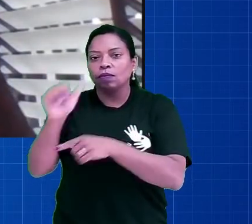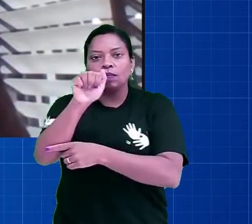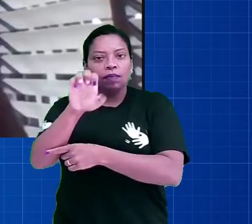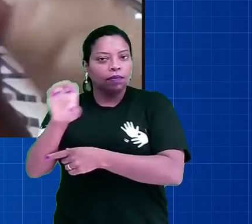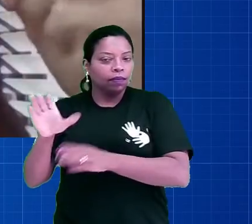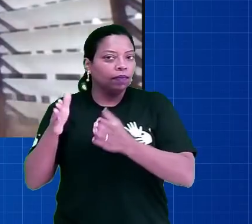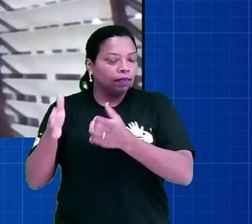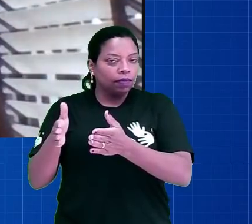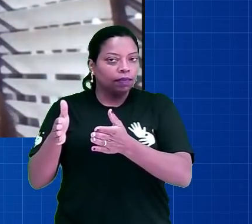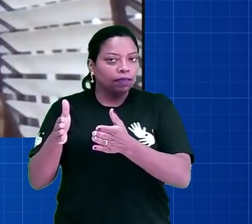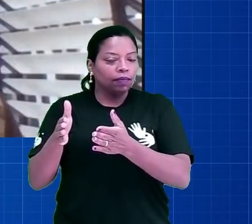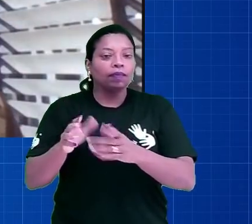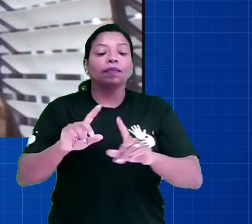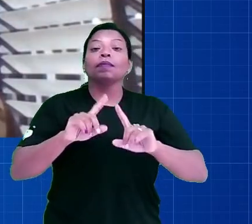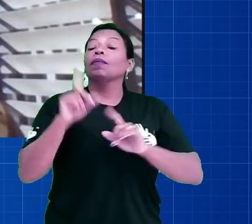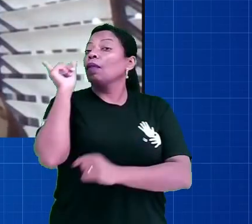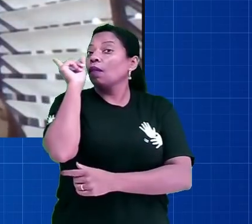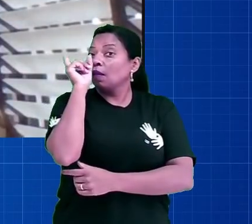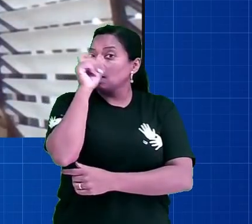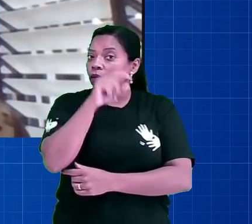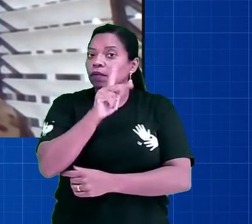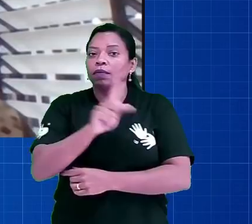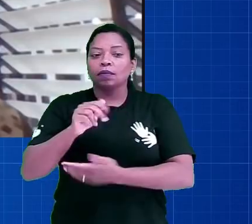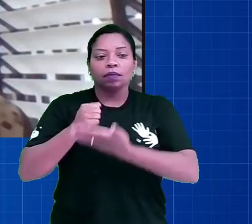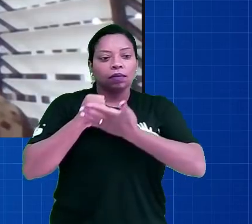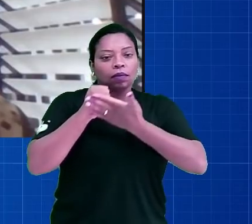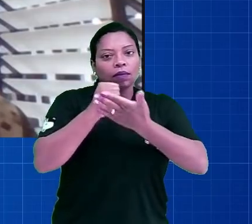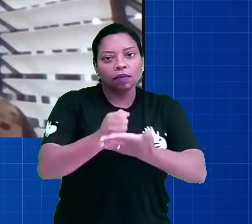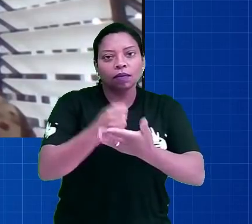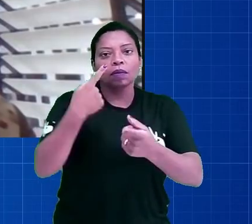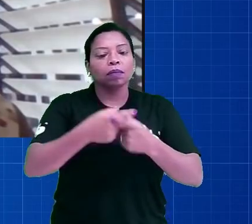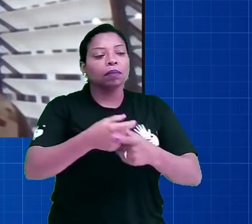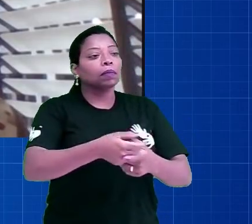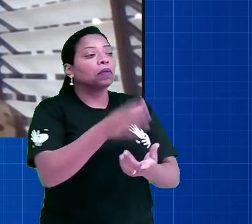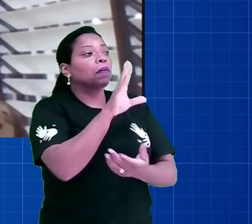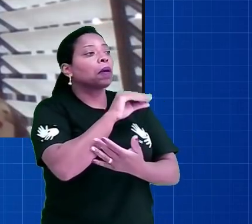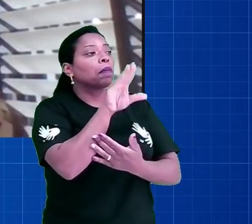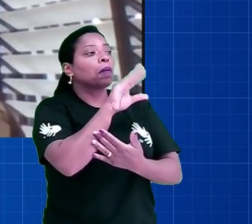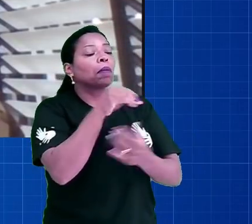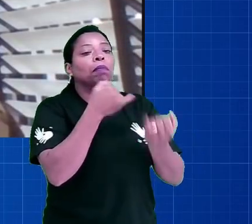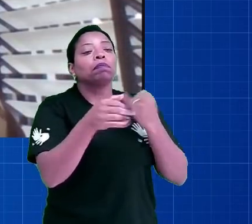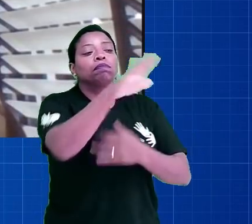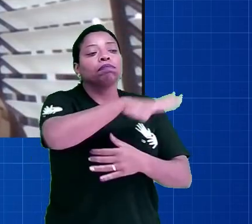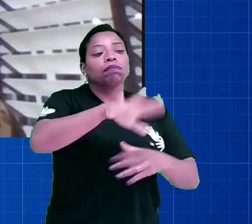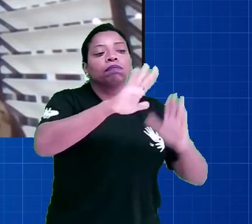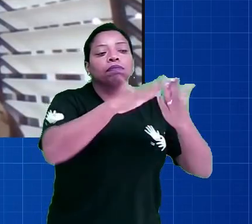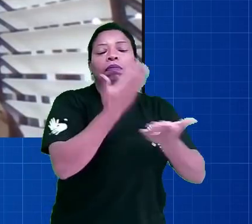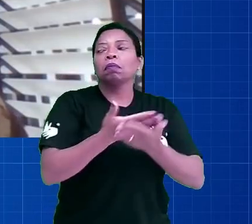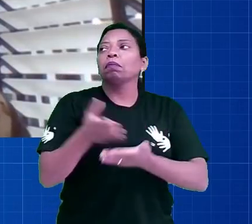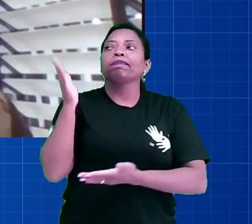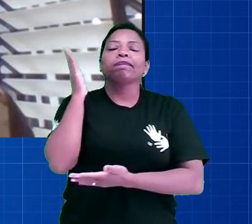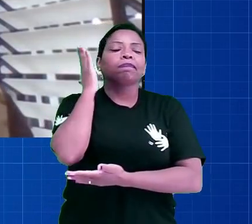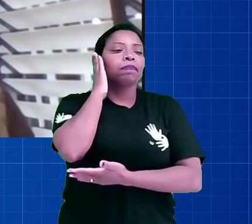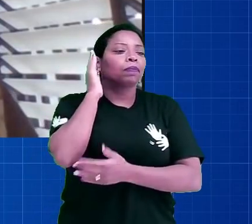vezes, que esse professor de apoio, ele tem de ser ouvido pelos demais professores. Então, às vezes, ele faz um